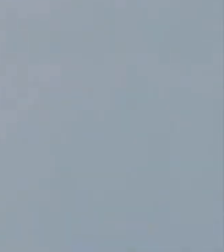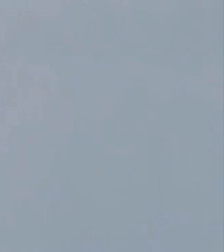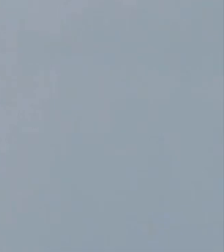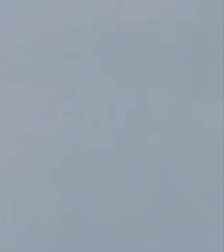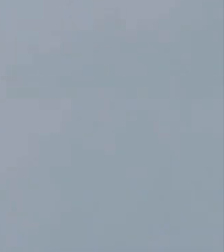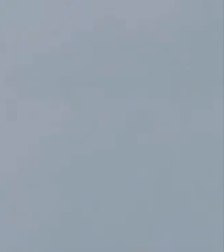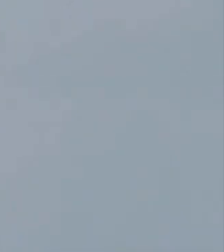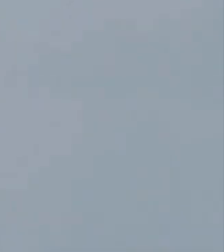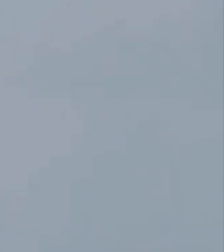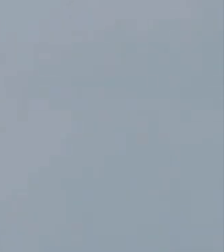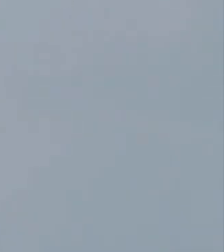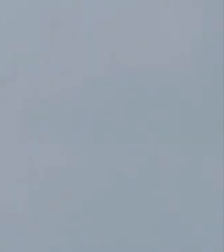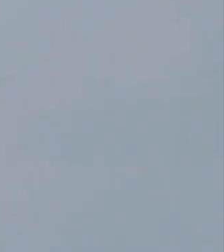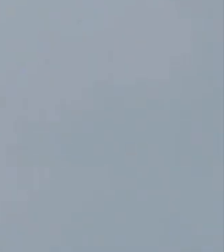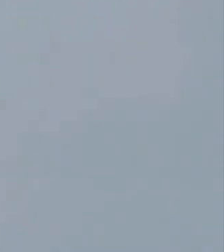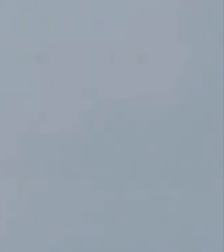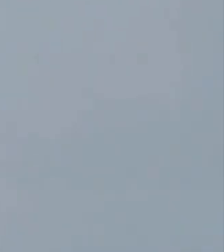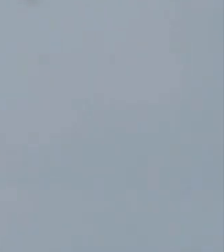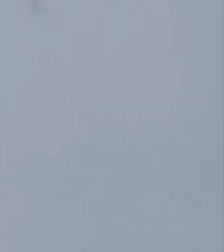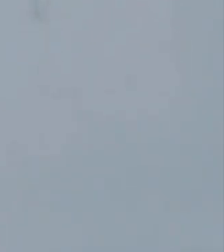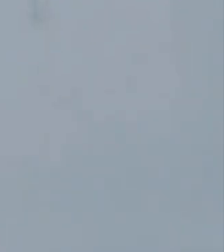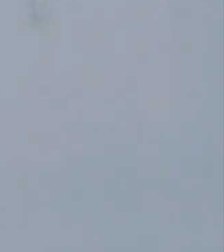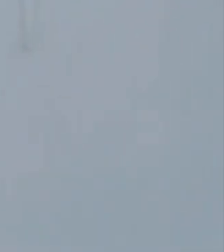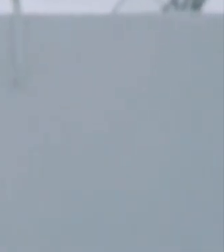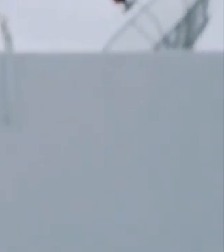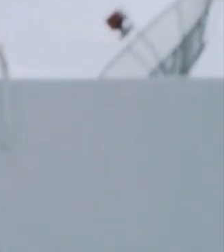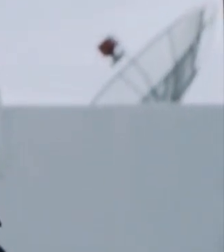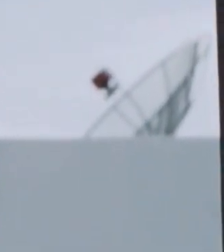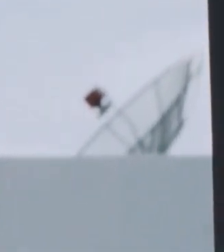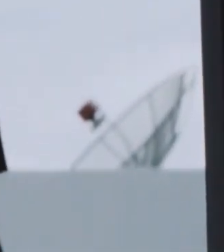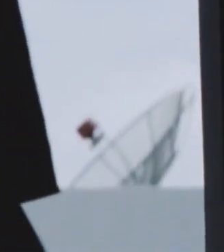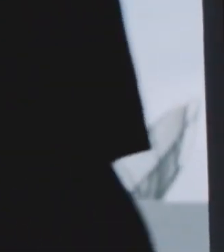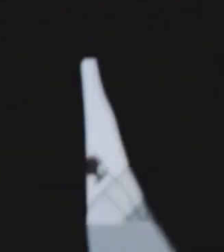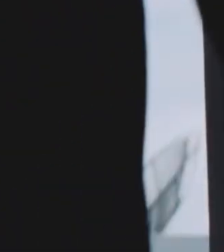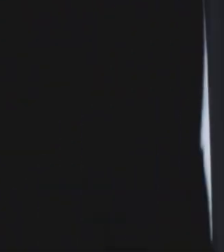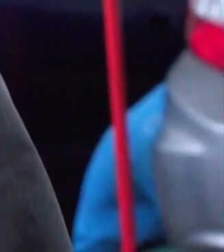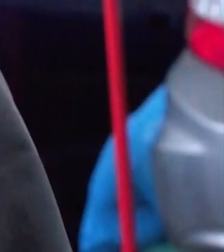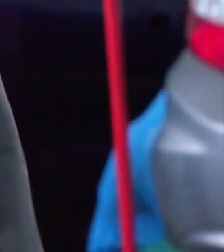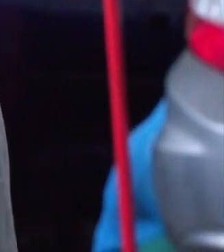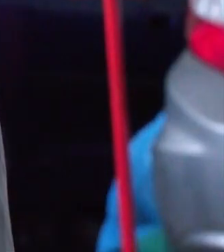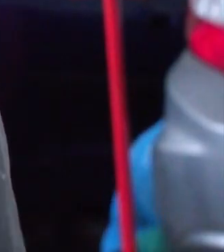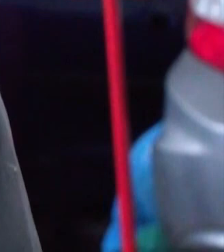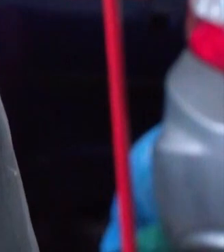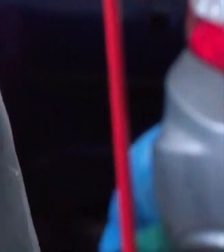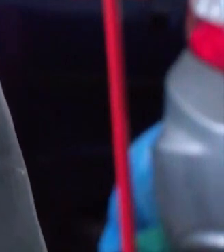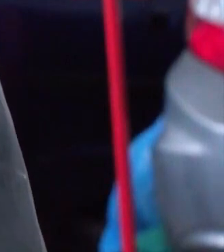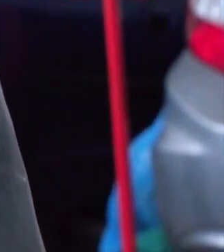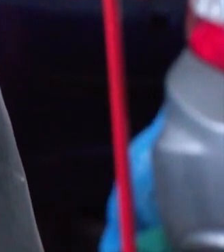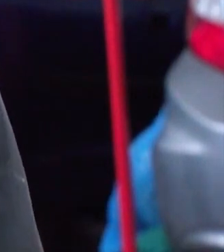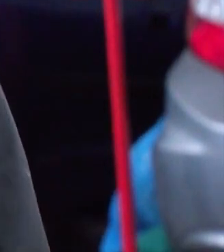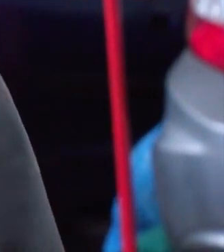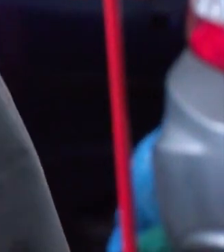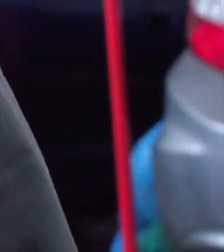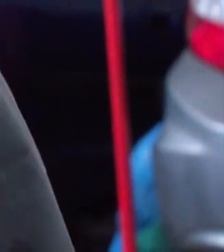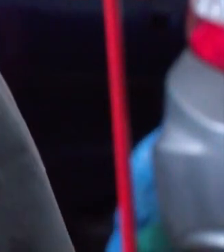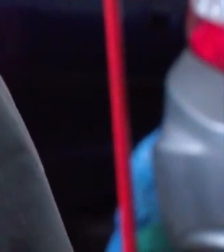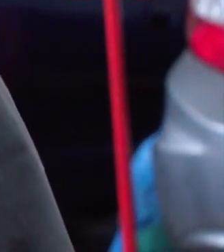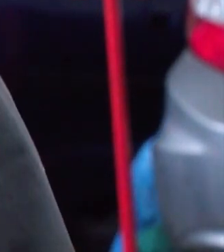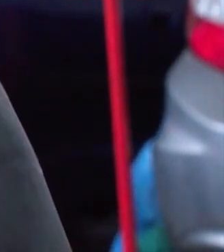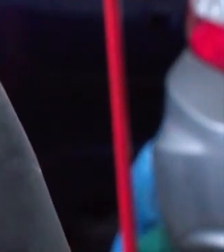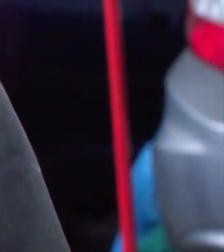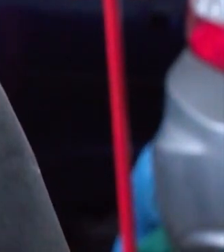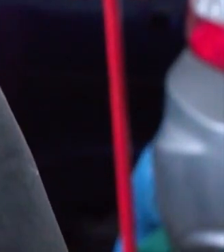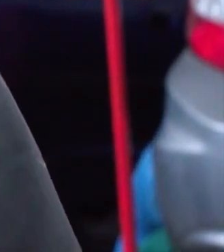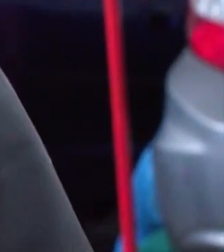Quantas histórias de vida podem inspirar você a vencer? Eu venho de um povoadozinho de Frei Paulo, que é chamado